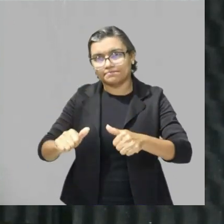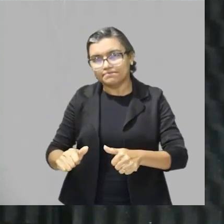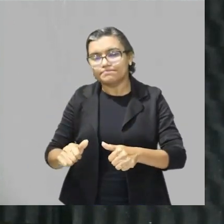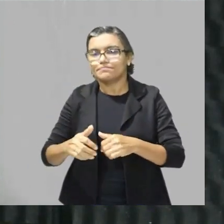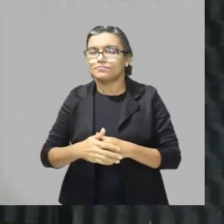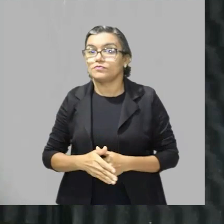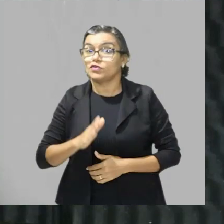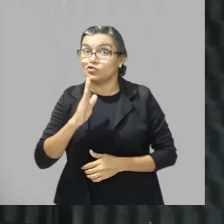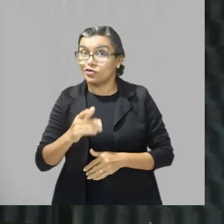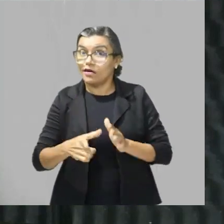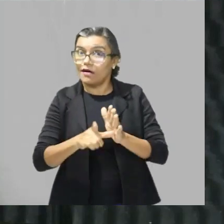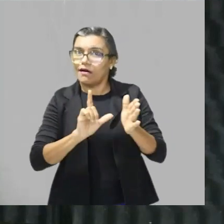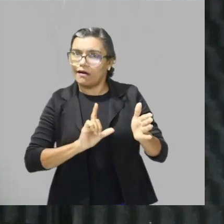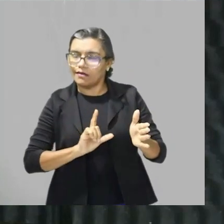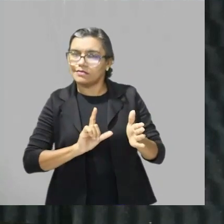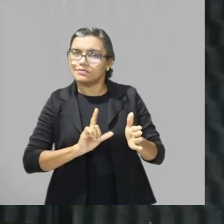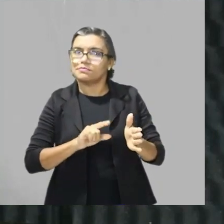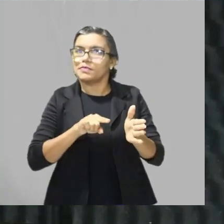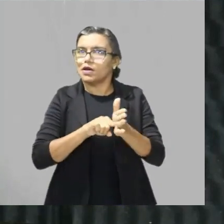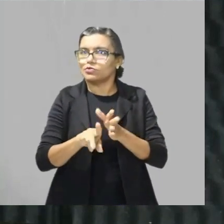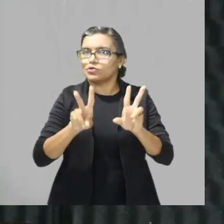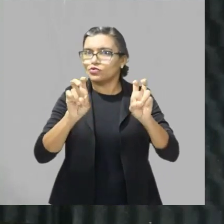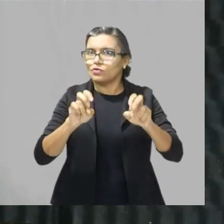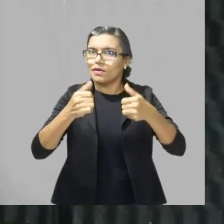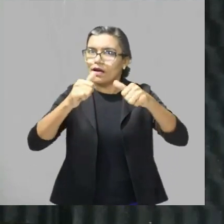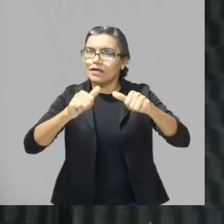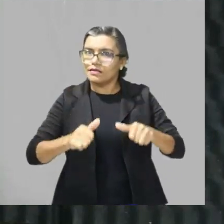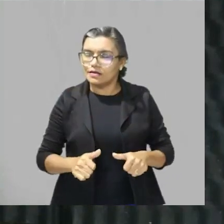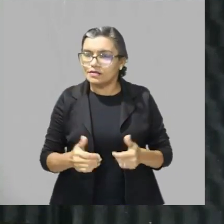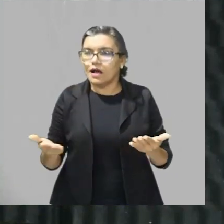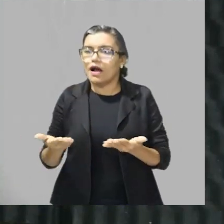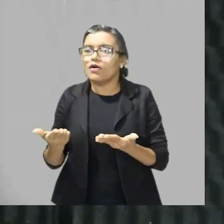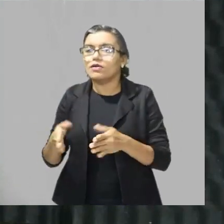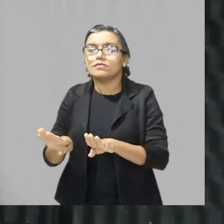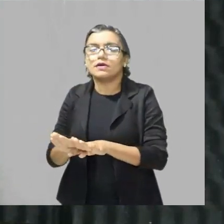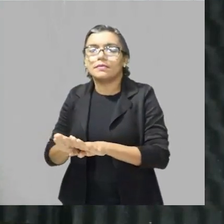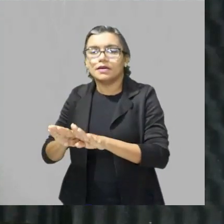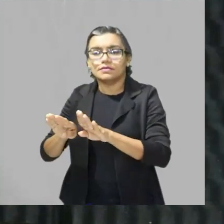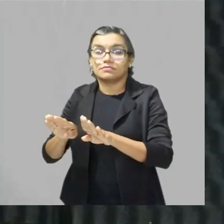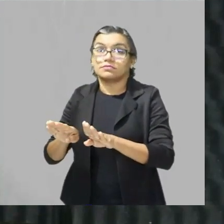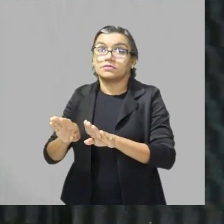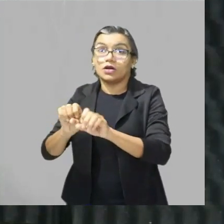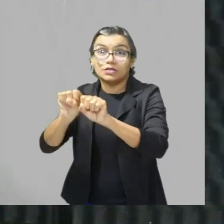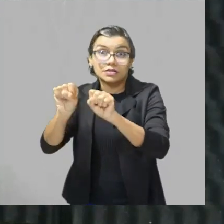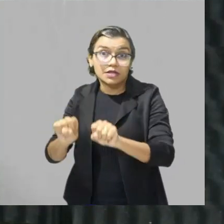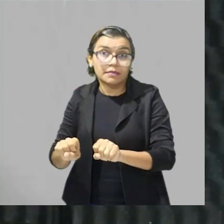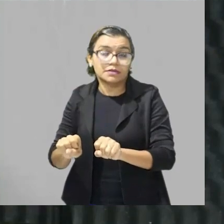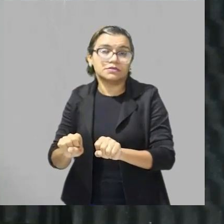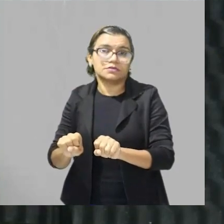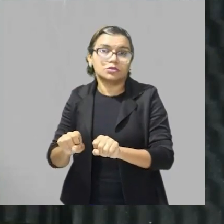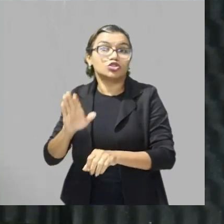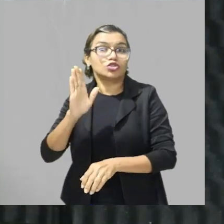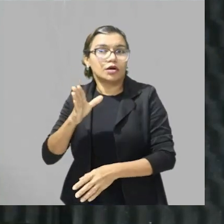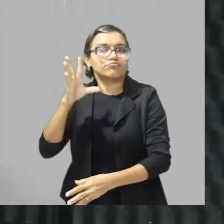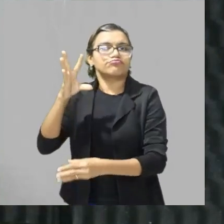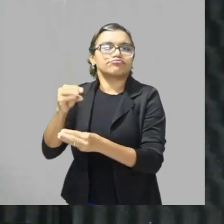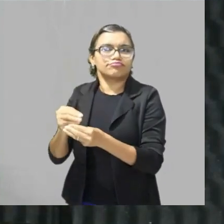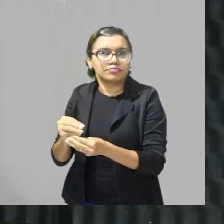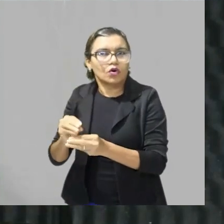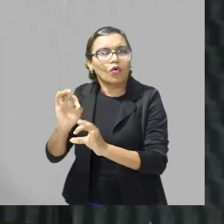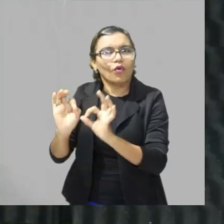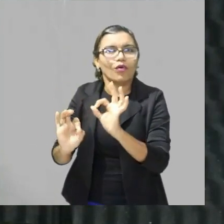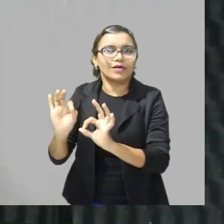acabamos de ver uma questão sobre análise e como eu vou sistematizar acabamos de ver uma questão sobre síntese